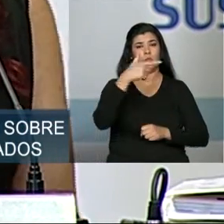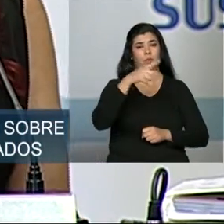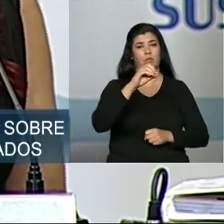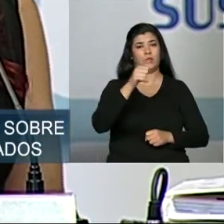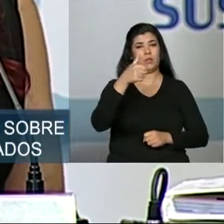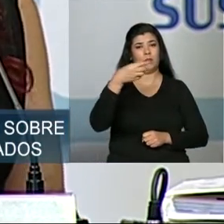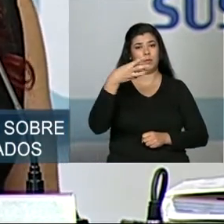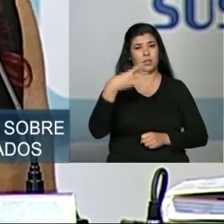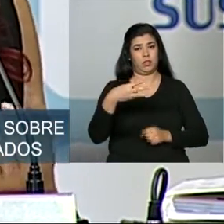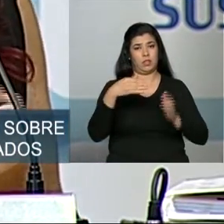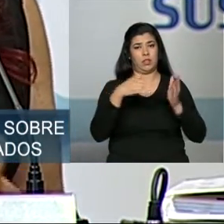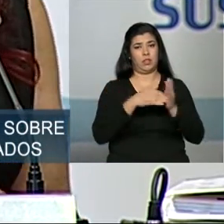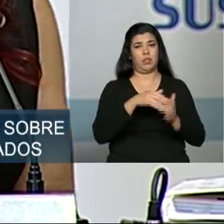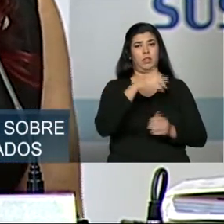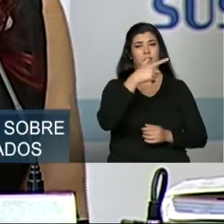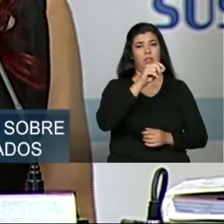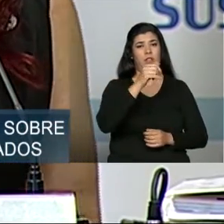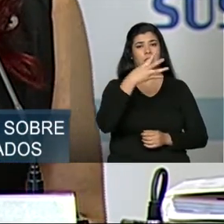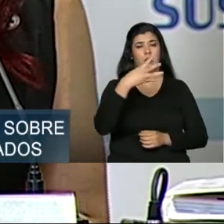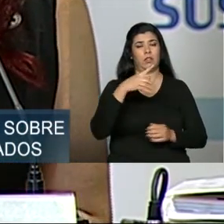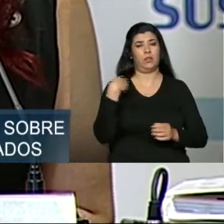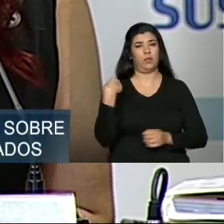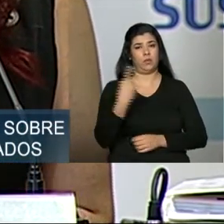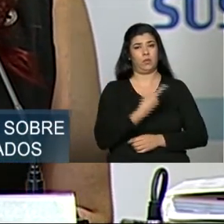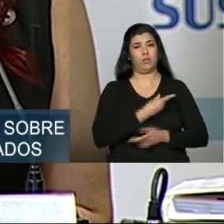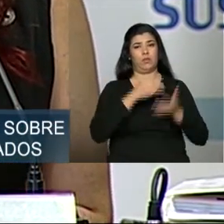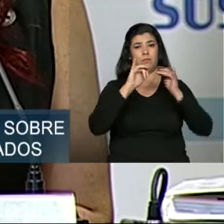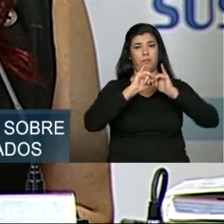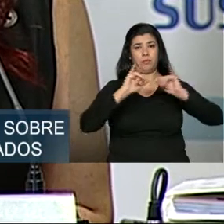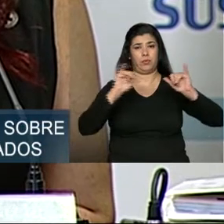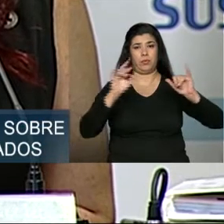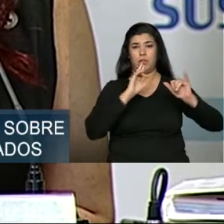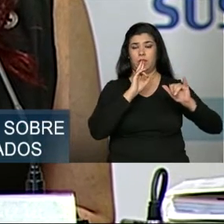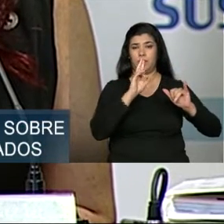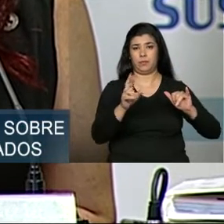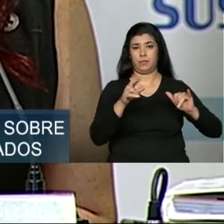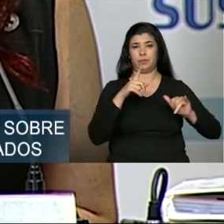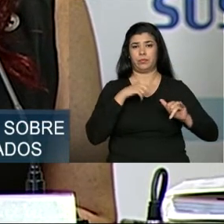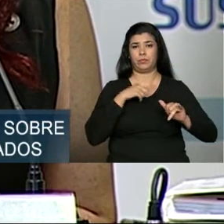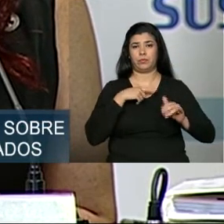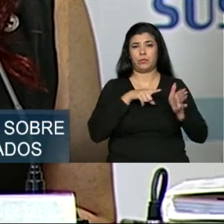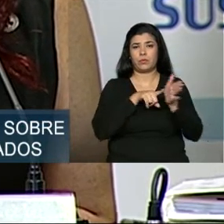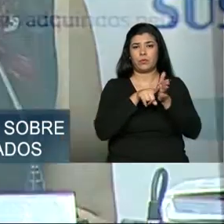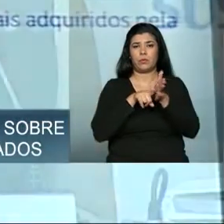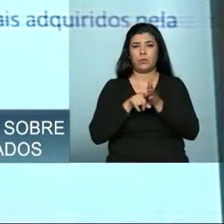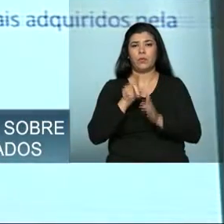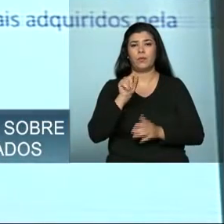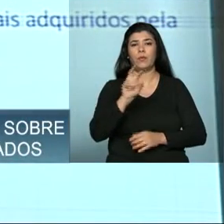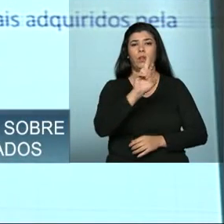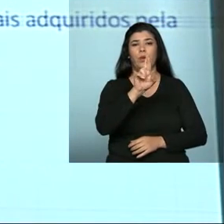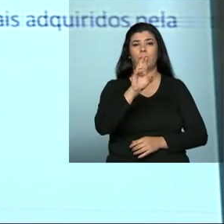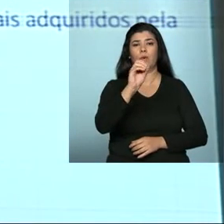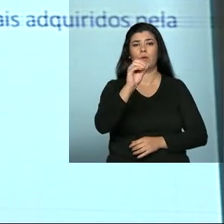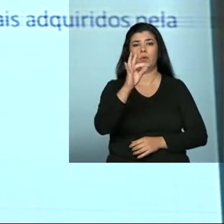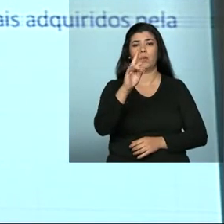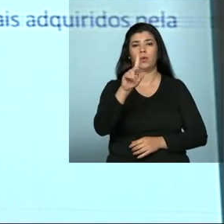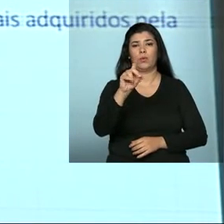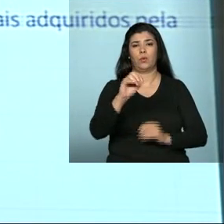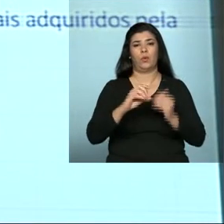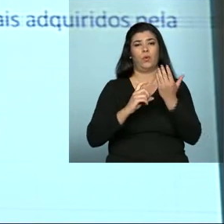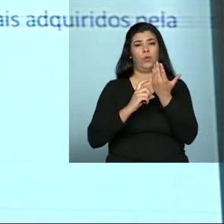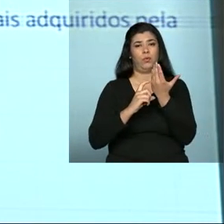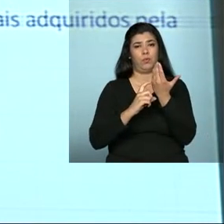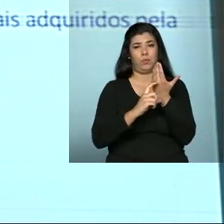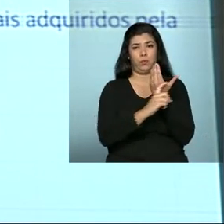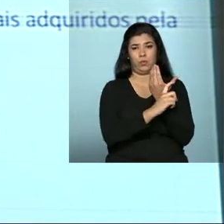nesse momento. Pode voltar, por favor? Foram feitas análises do rótulo nutricional de cerca de